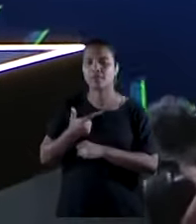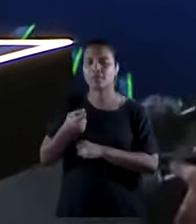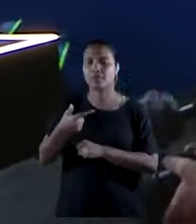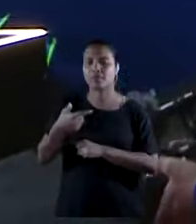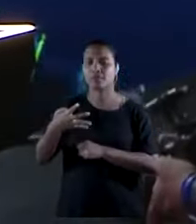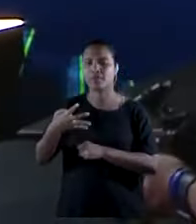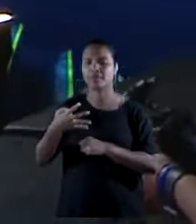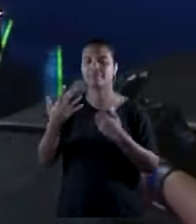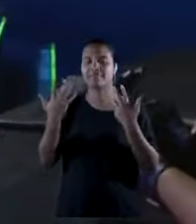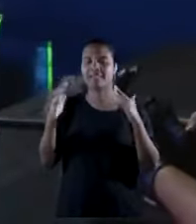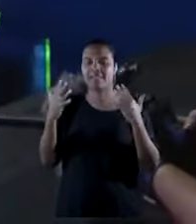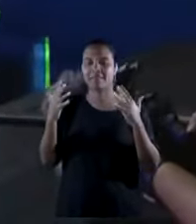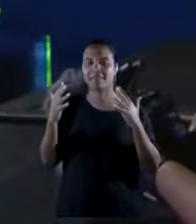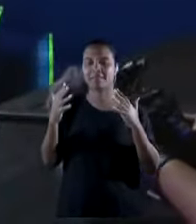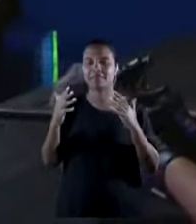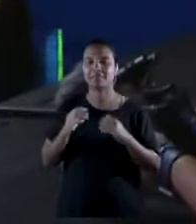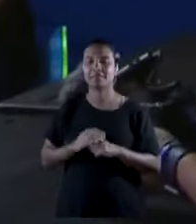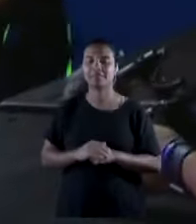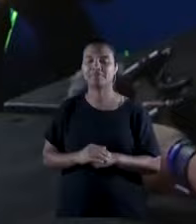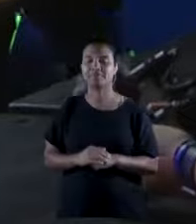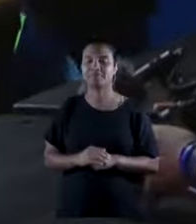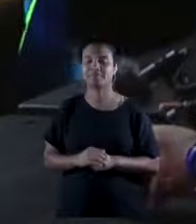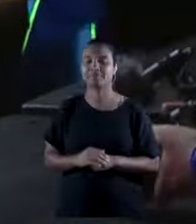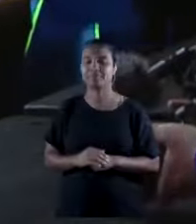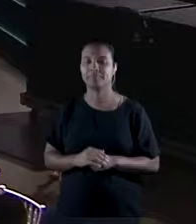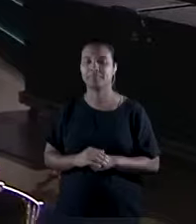vocês. Pode sair por aí.